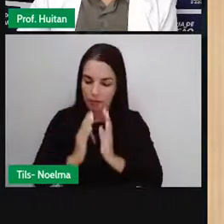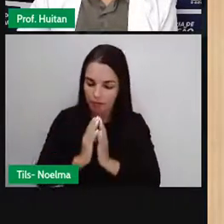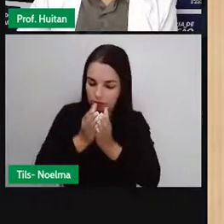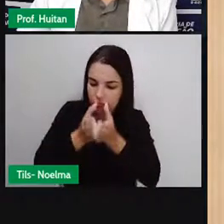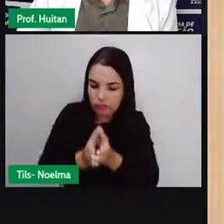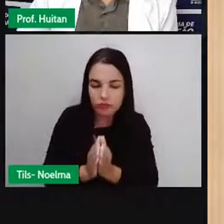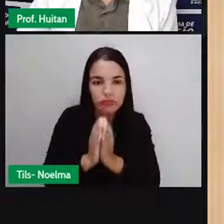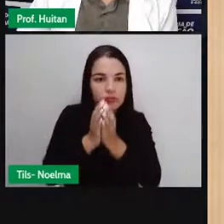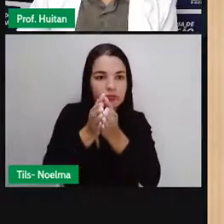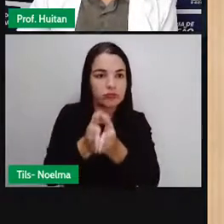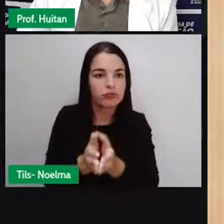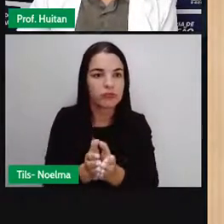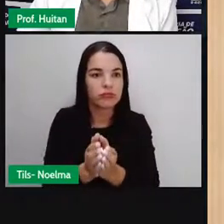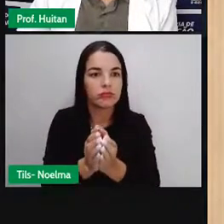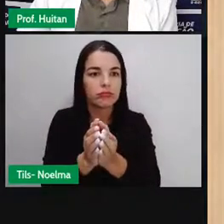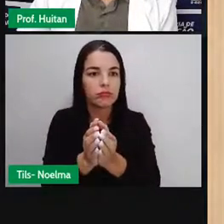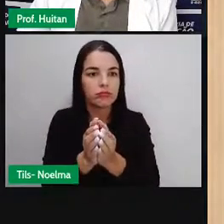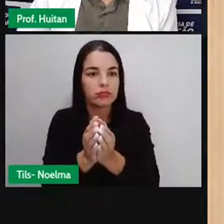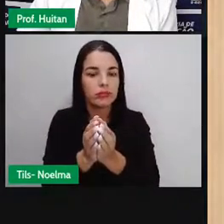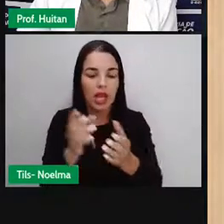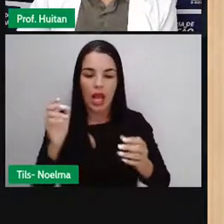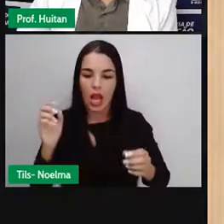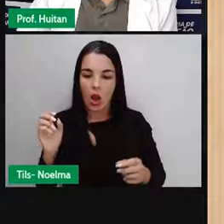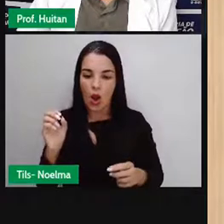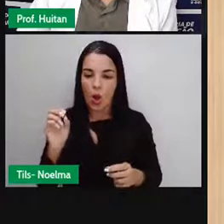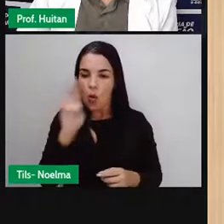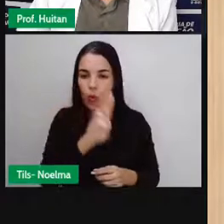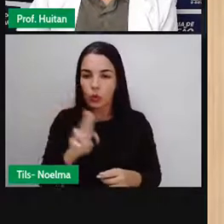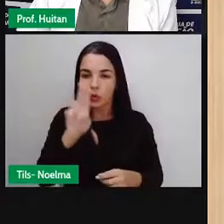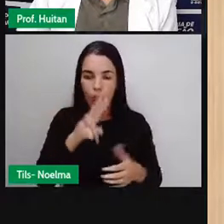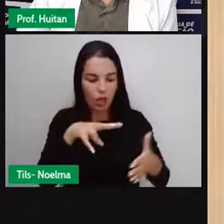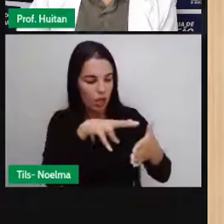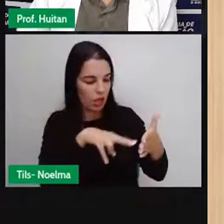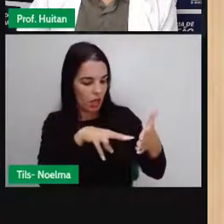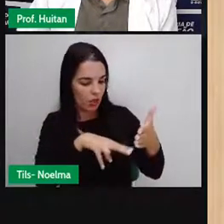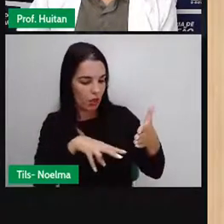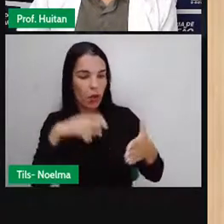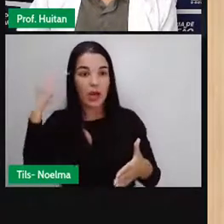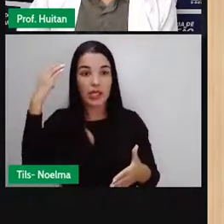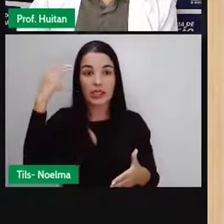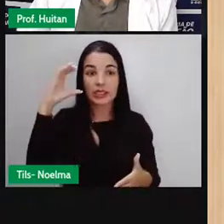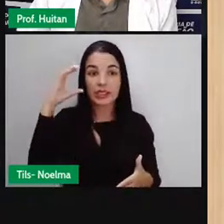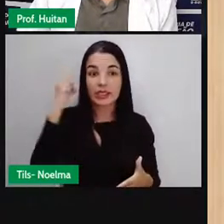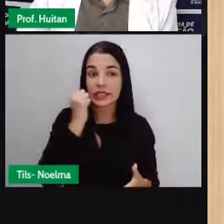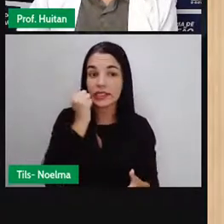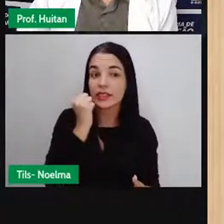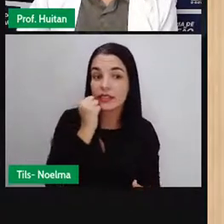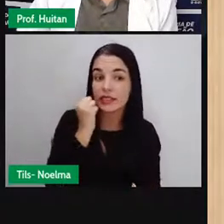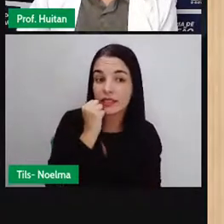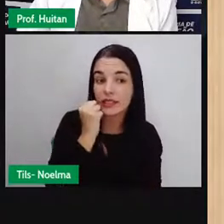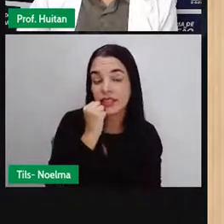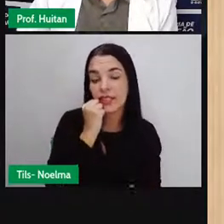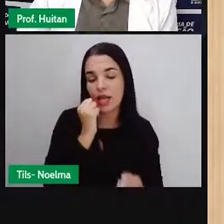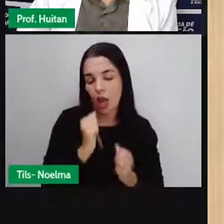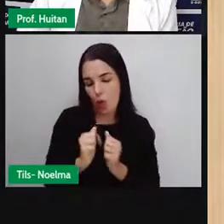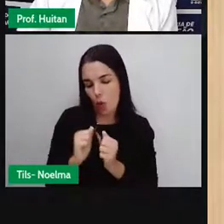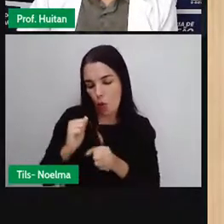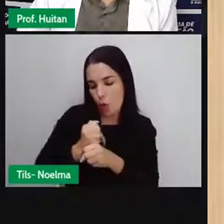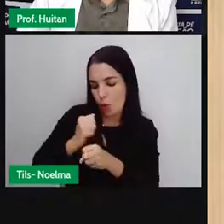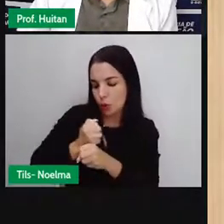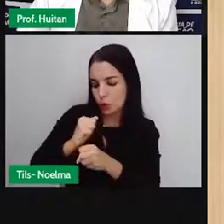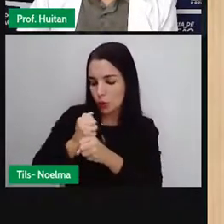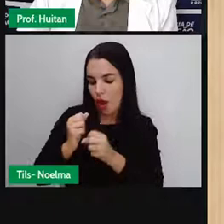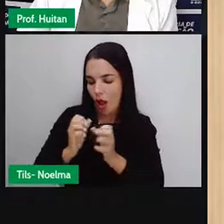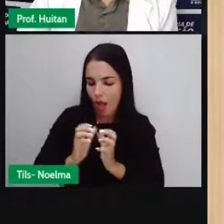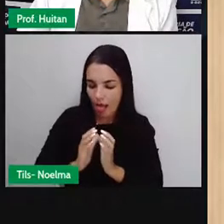Eles usaram a leitura como ciência para poder construir seus navios.